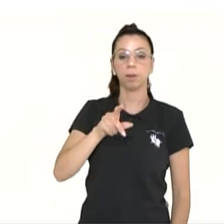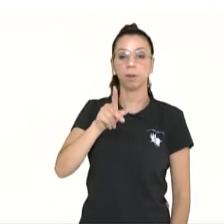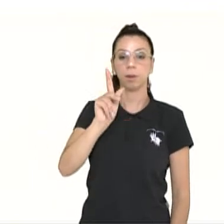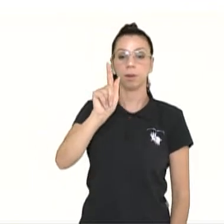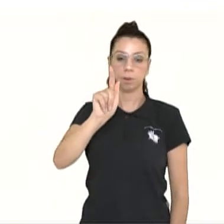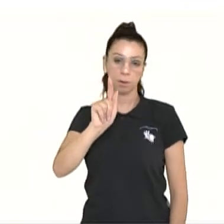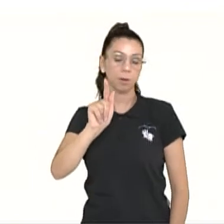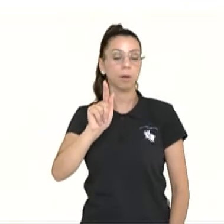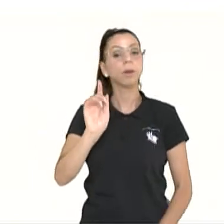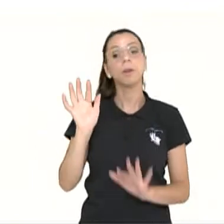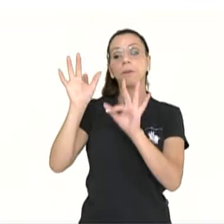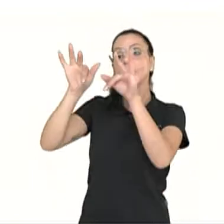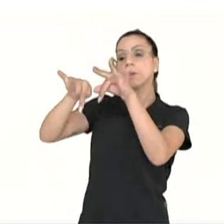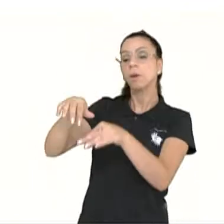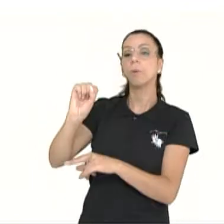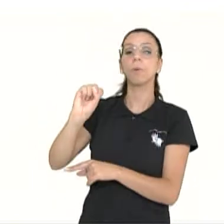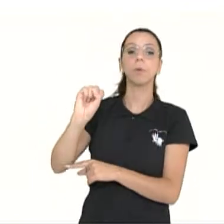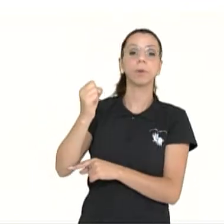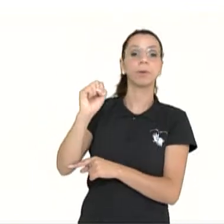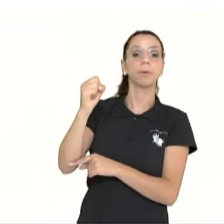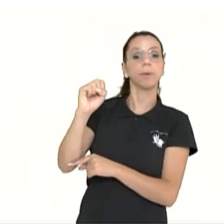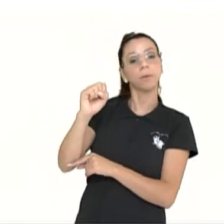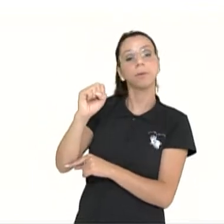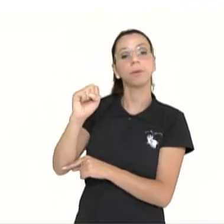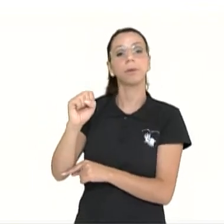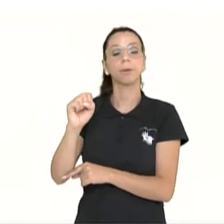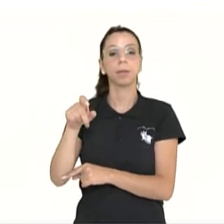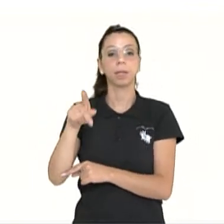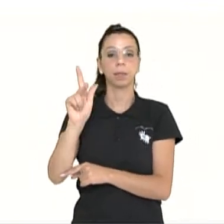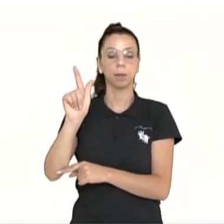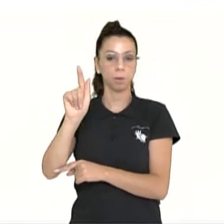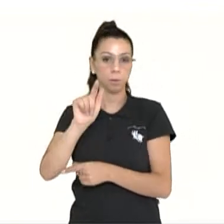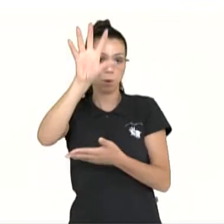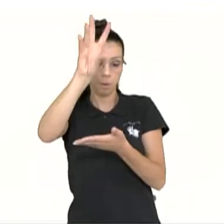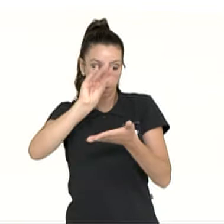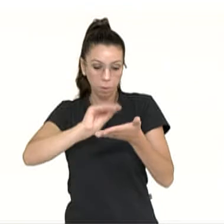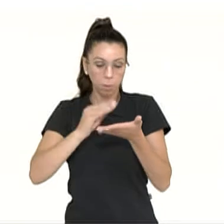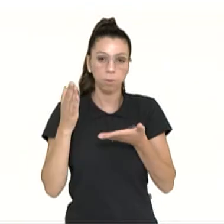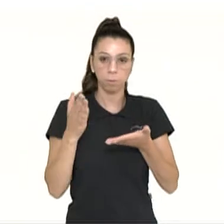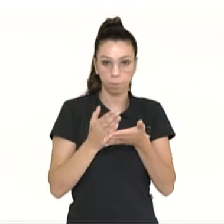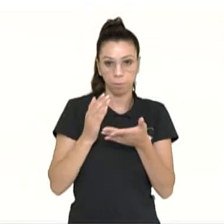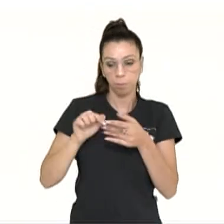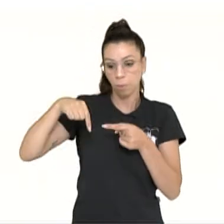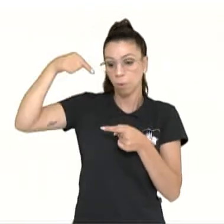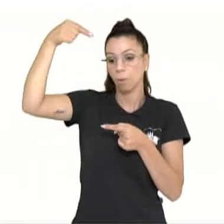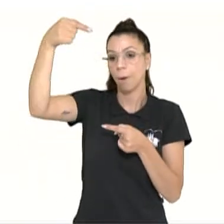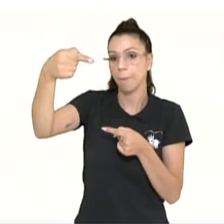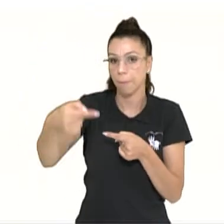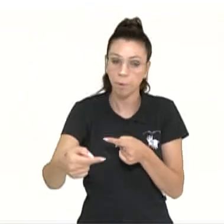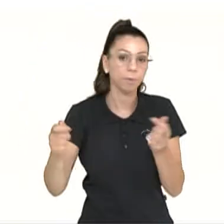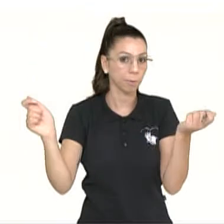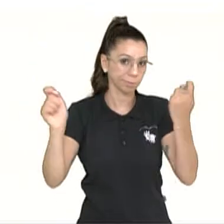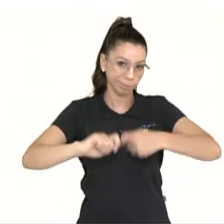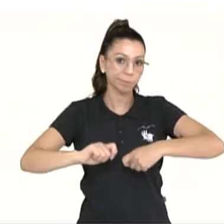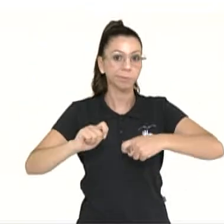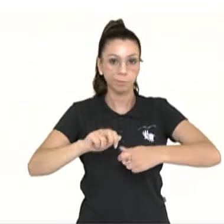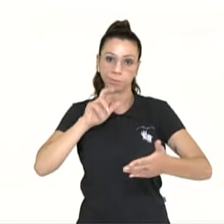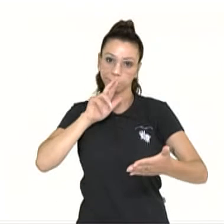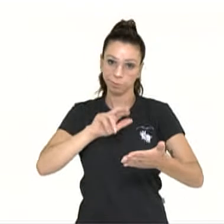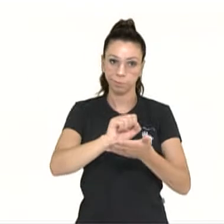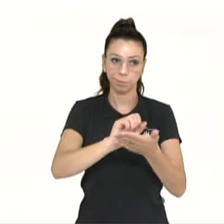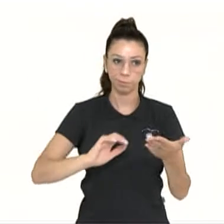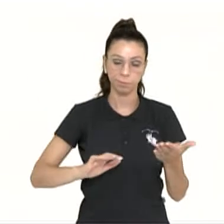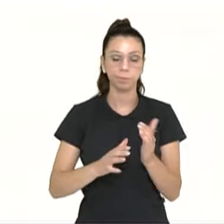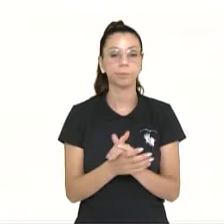com o 88. Então esse primeiro passo, anota aí no seu caderno, porque você vai precisar para realizar os exercícios. E